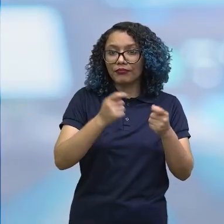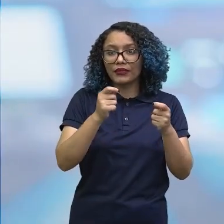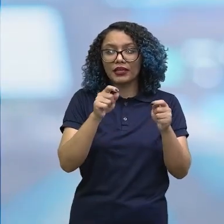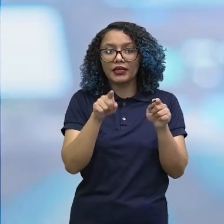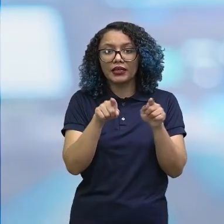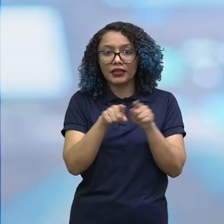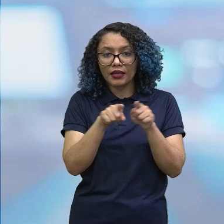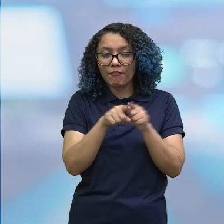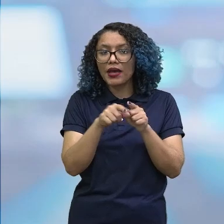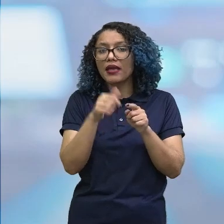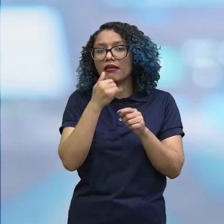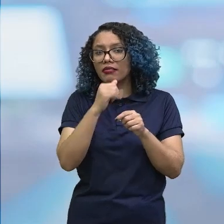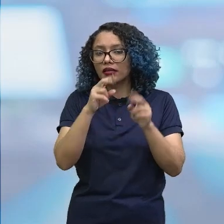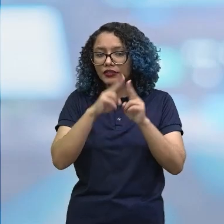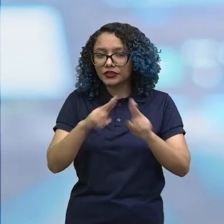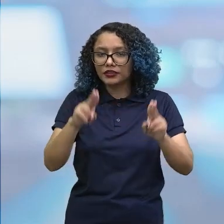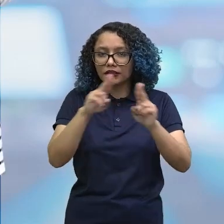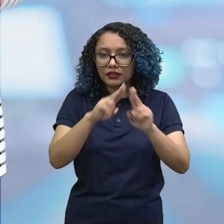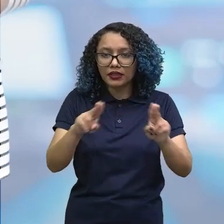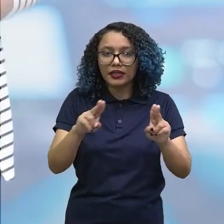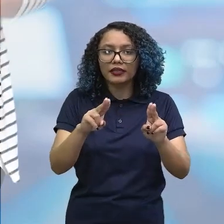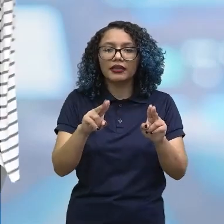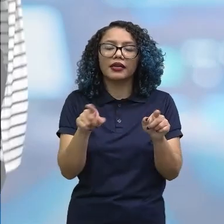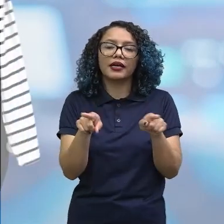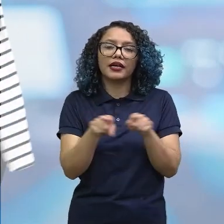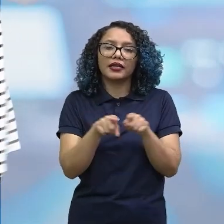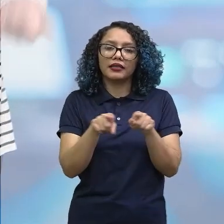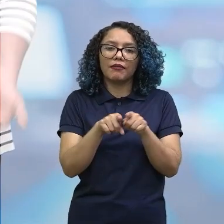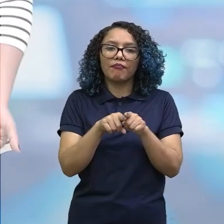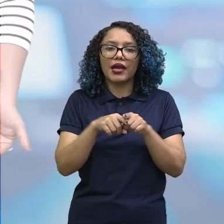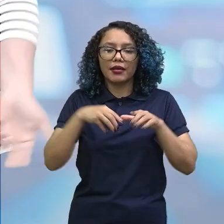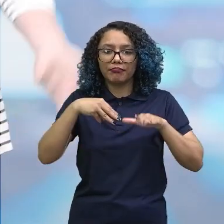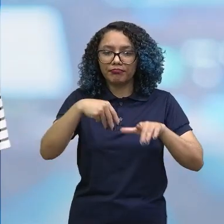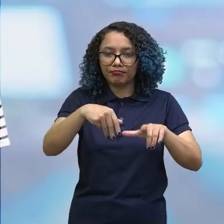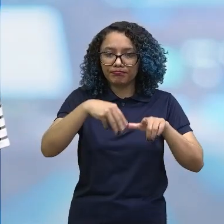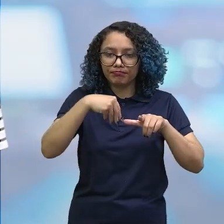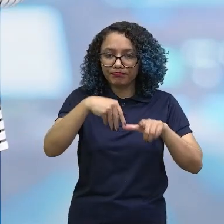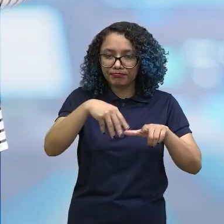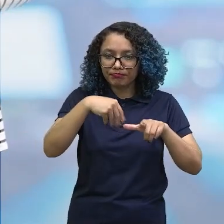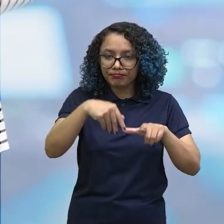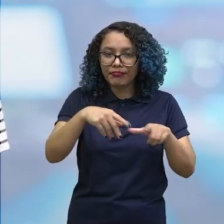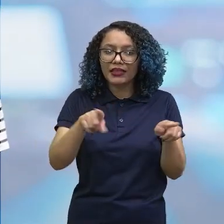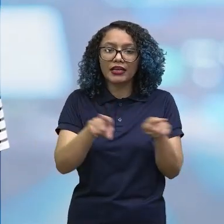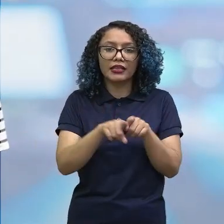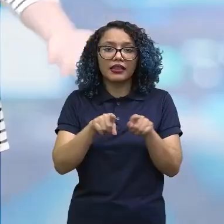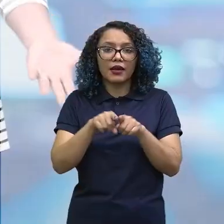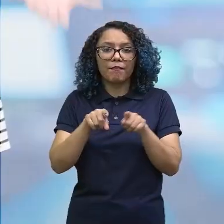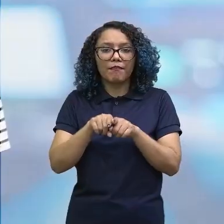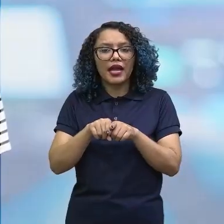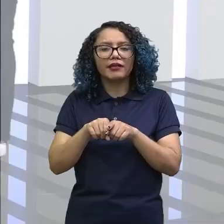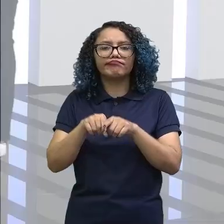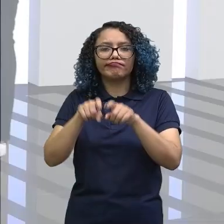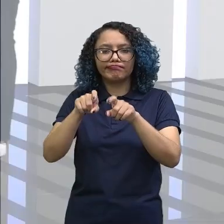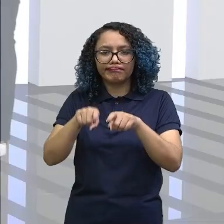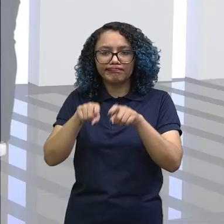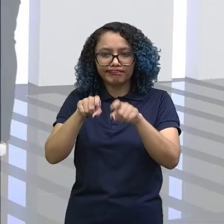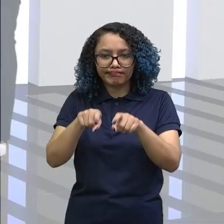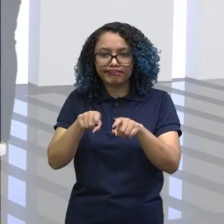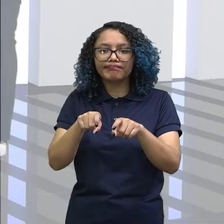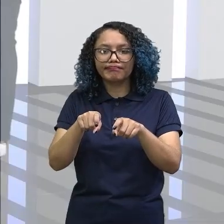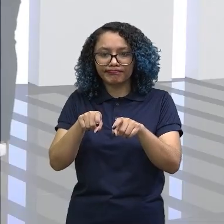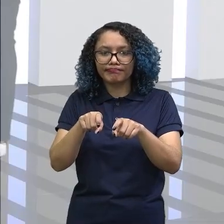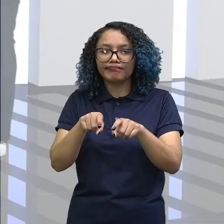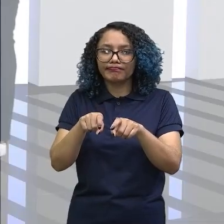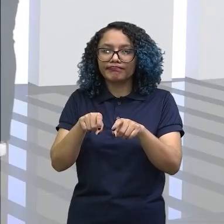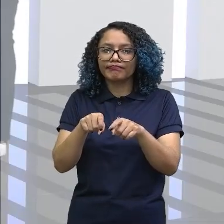energia elétrica, além também de fertilizante e adubo, e assim